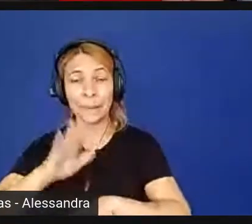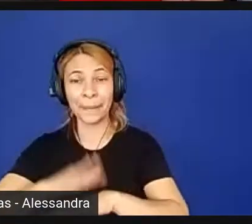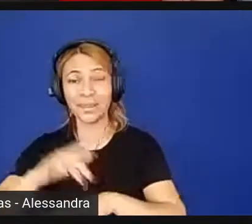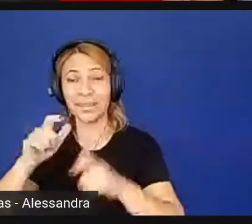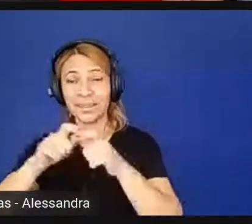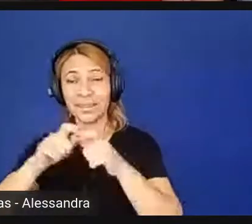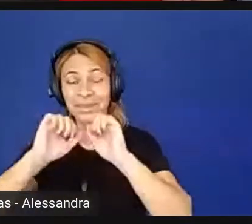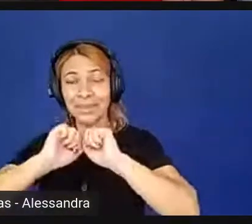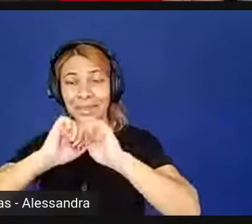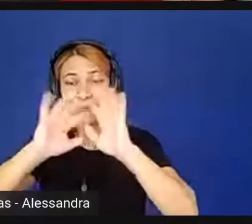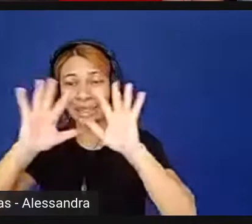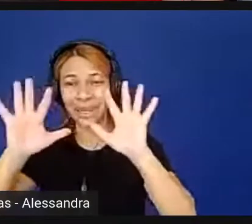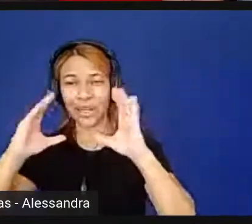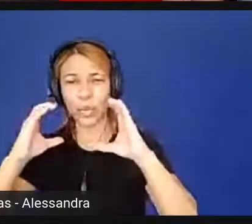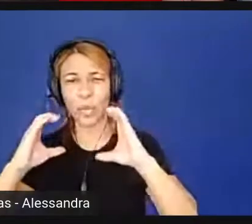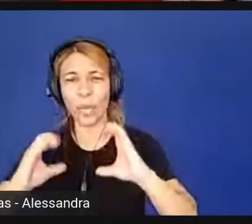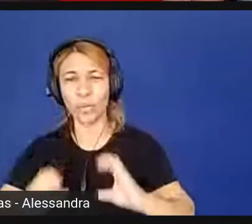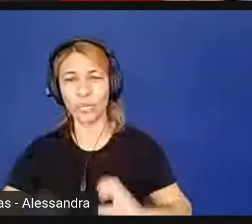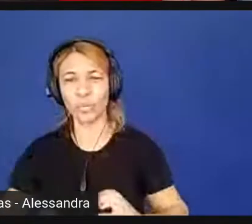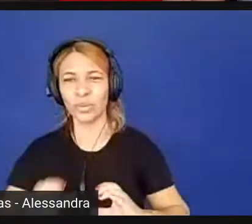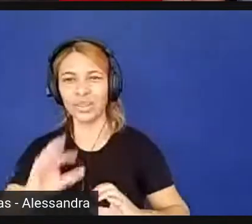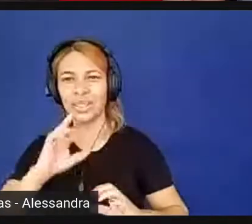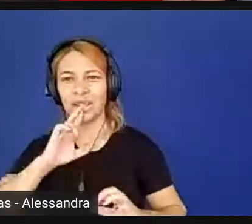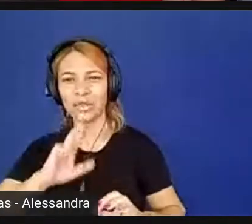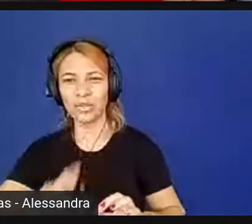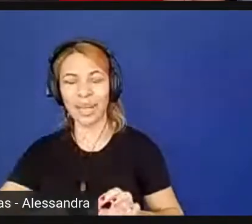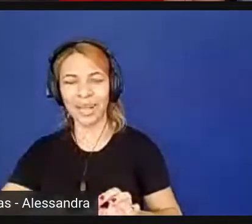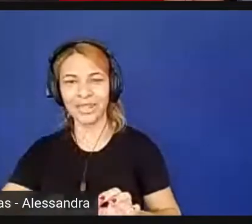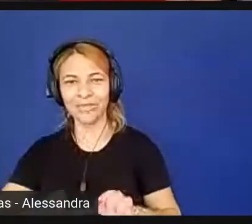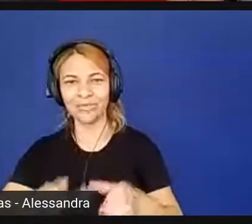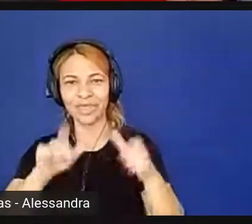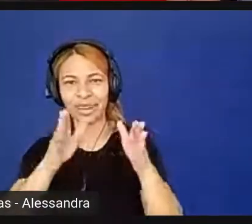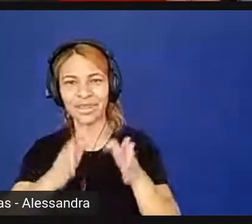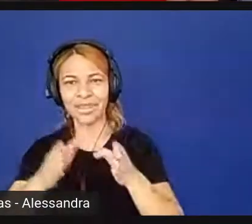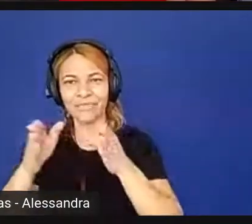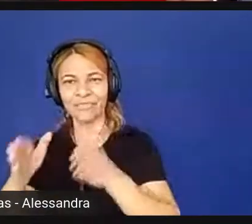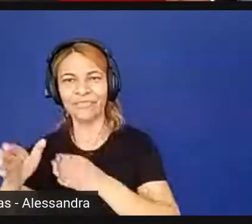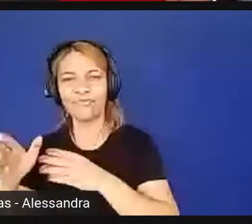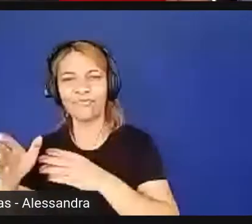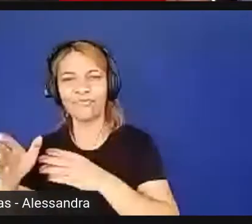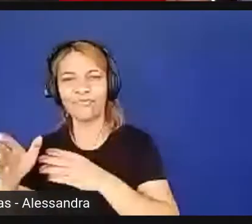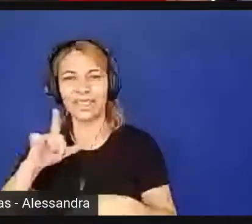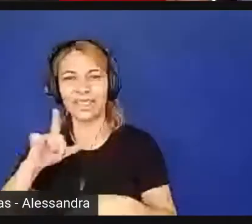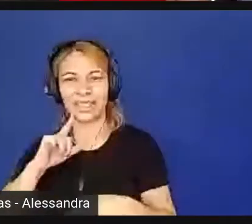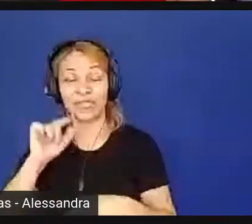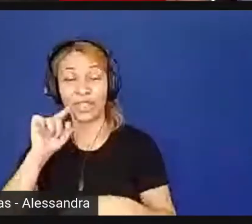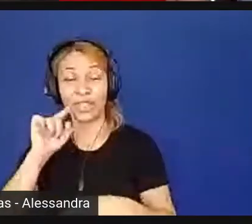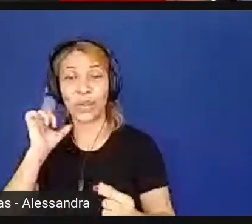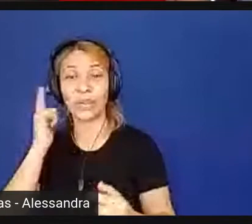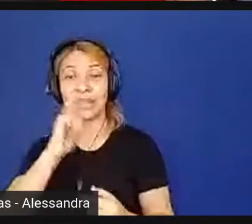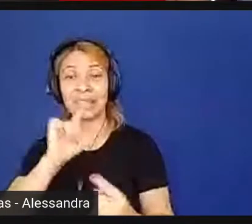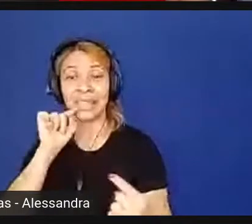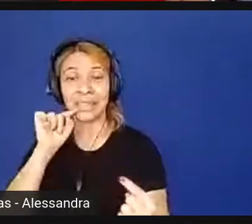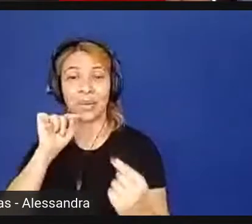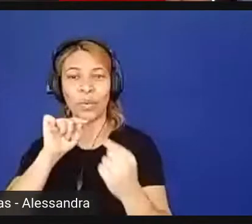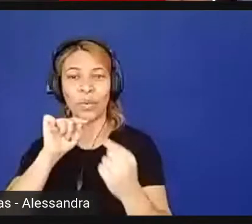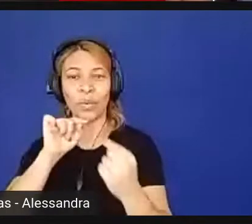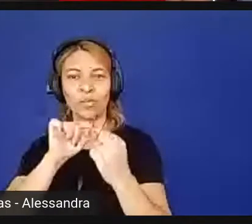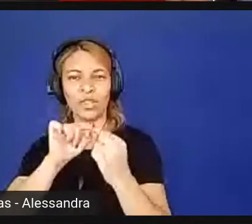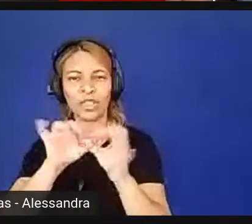de condutas e resultados cada caixinha vai ter. E você consegue ser muito mais objetivo nesse alinhamento de